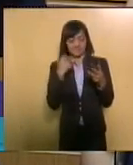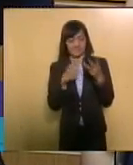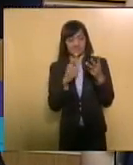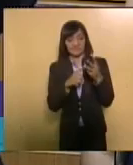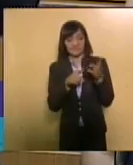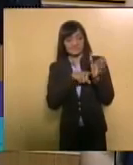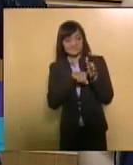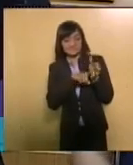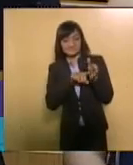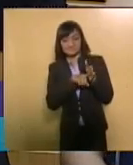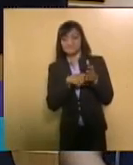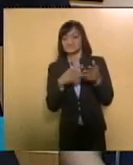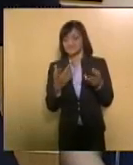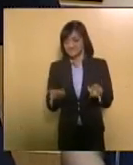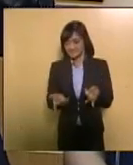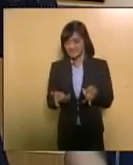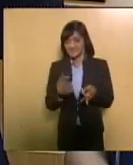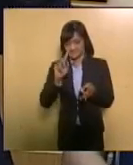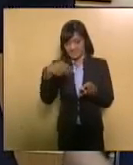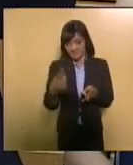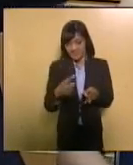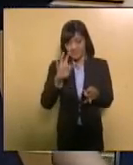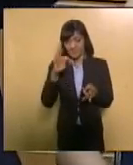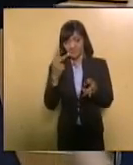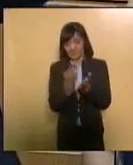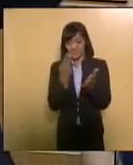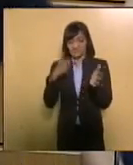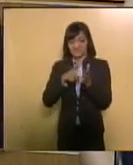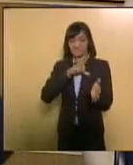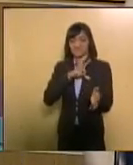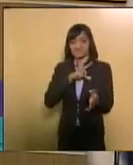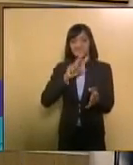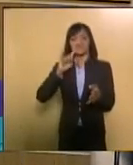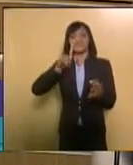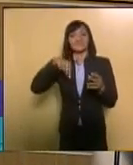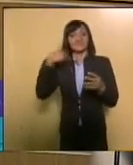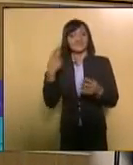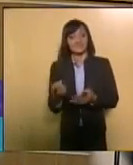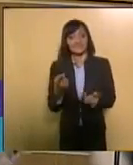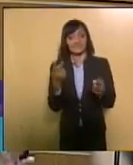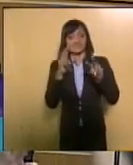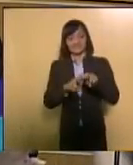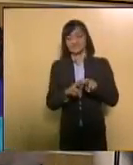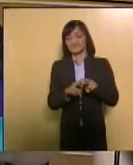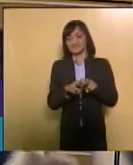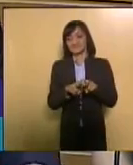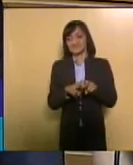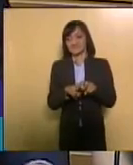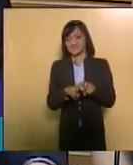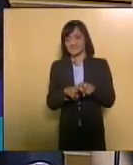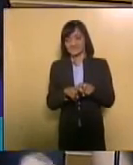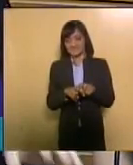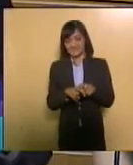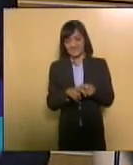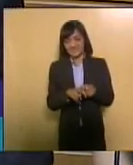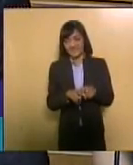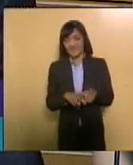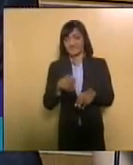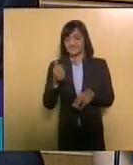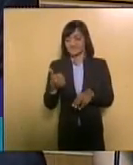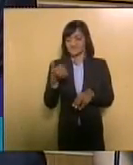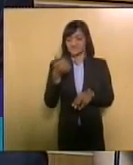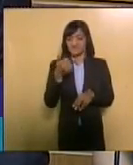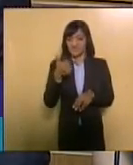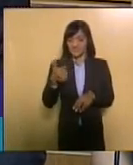investigações superior eh posteriores para depois tentar prender o cara que perpetrou o crime desde a década de 60